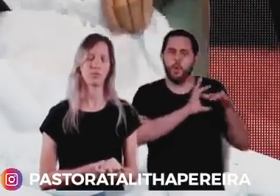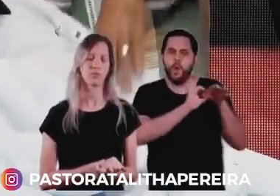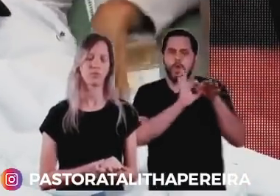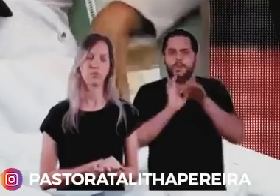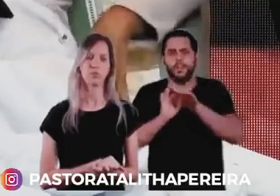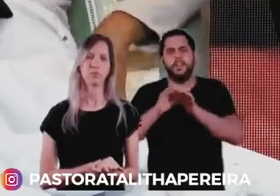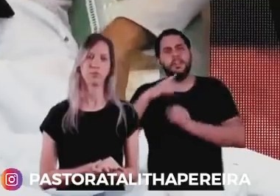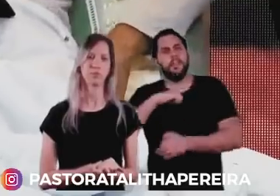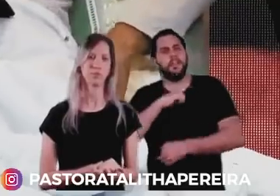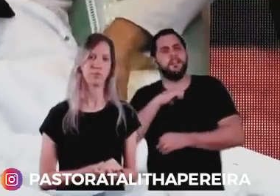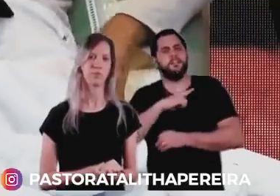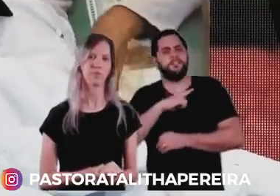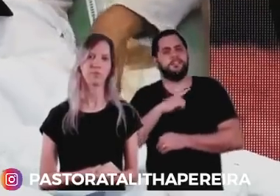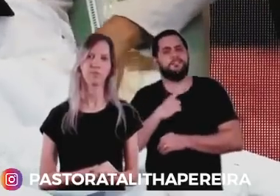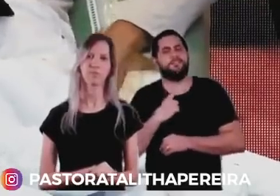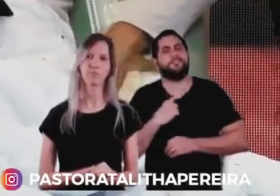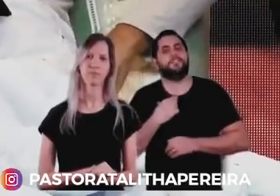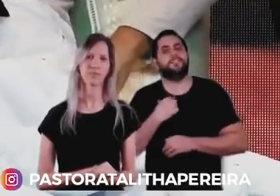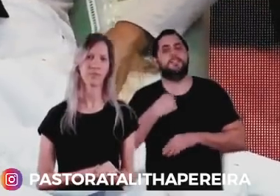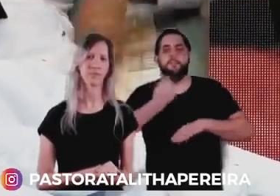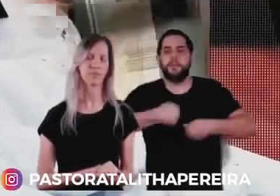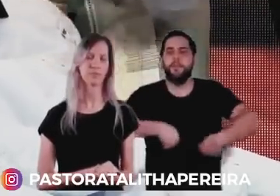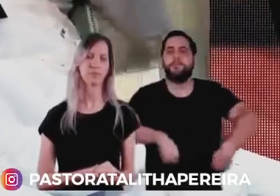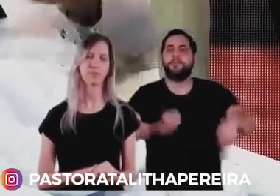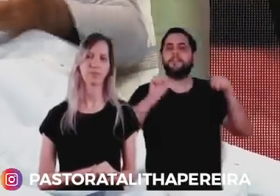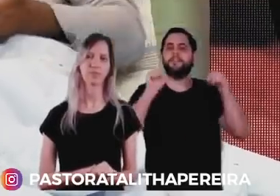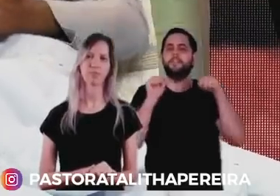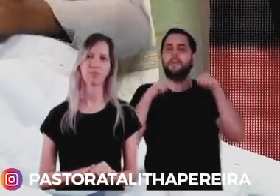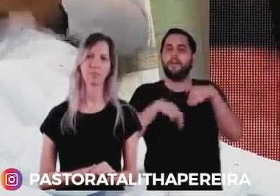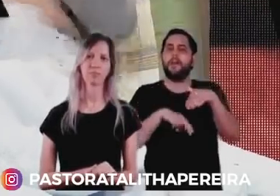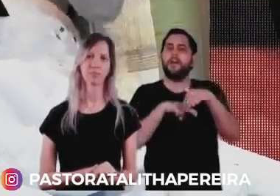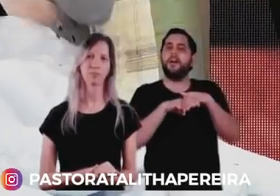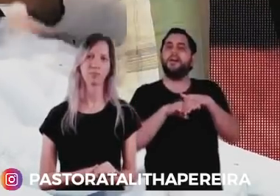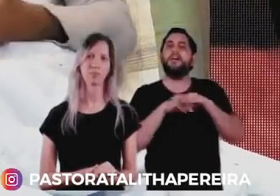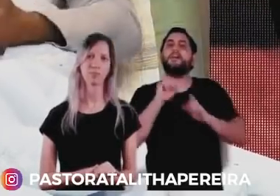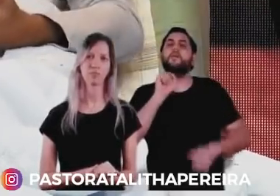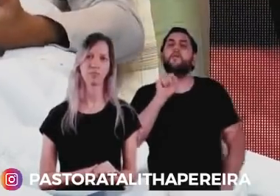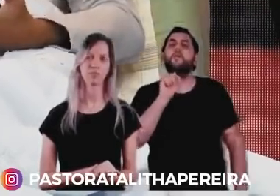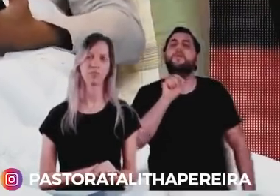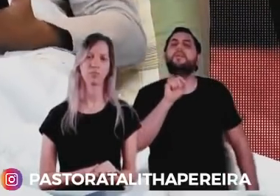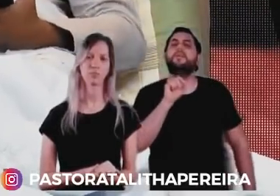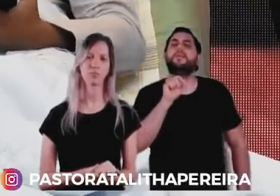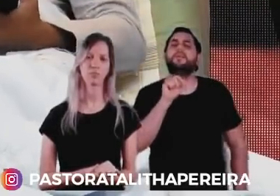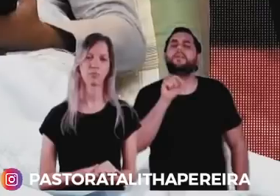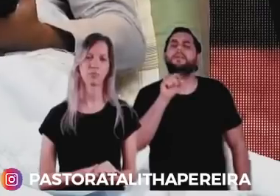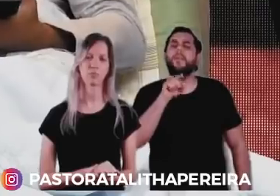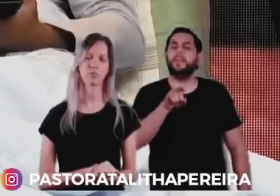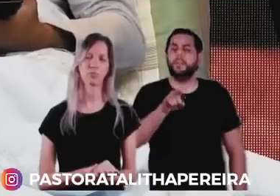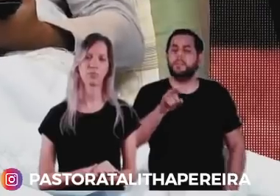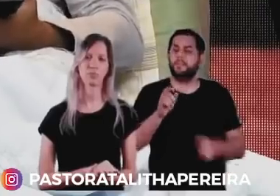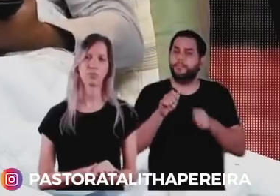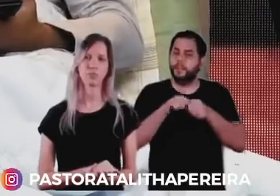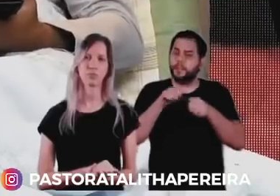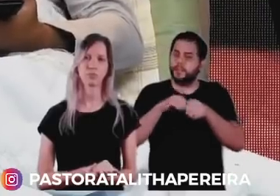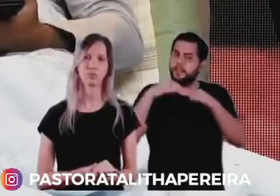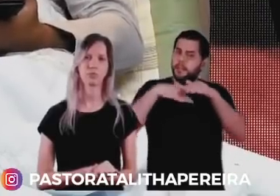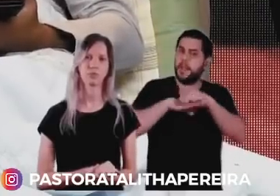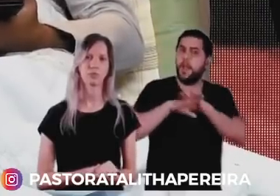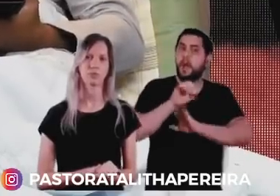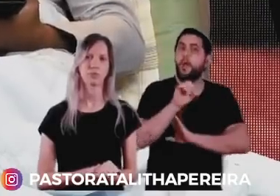vamos levar debaixo dos nossos lençóis. O que é que estamos levando ou deixando de